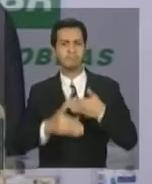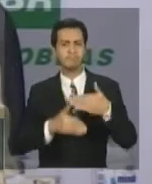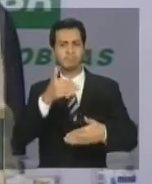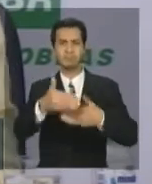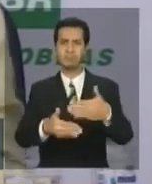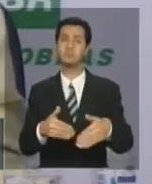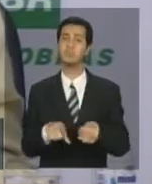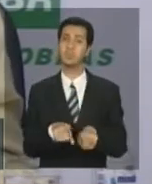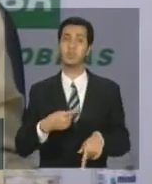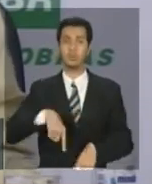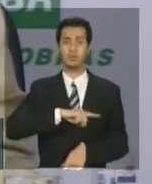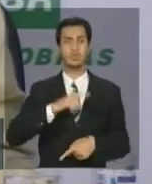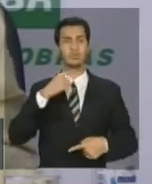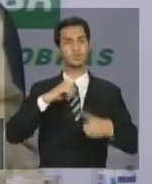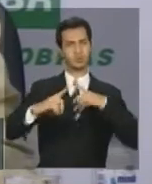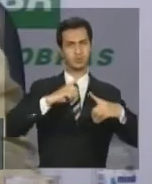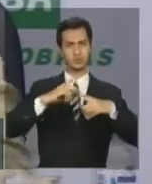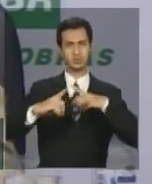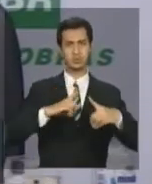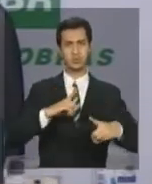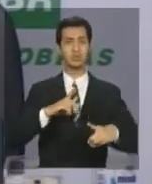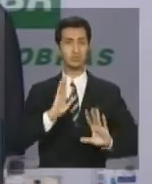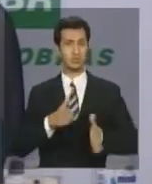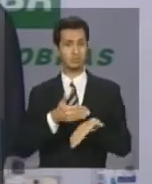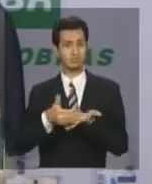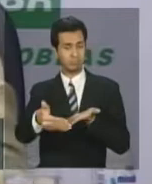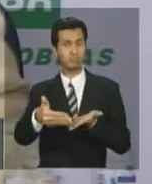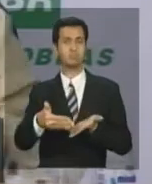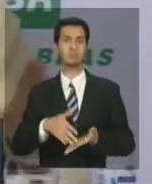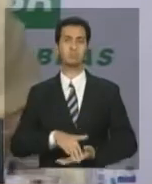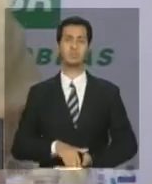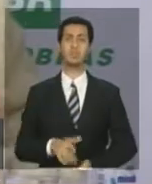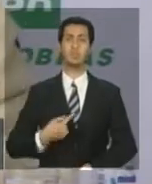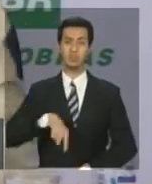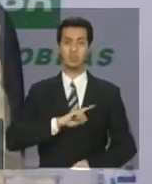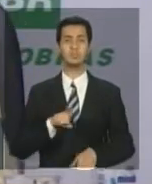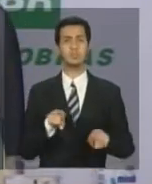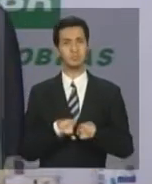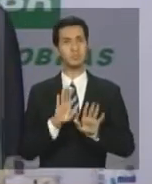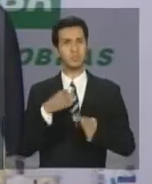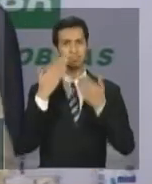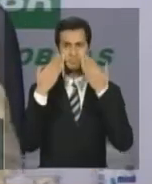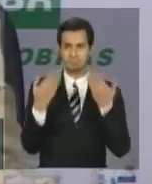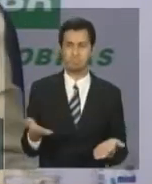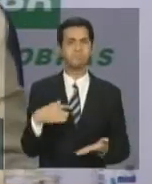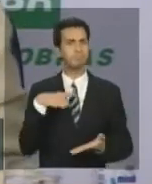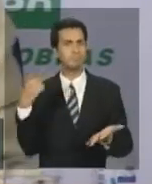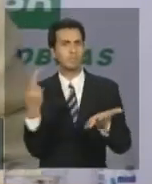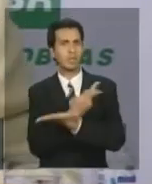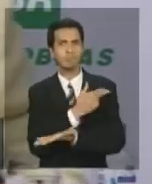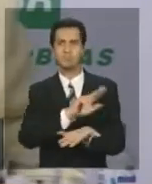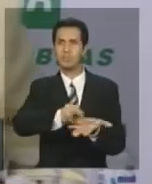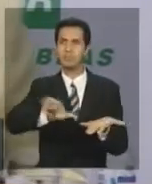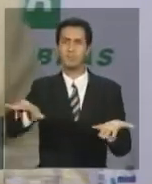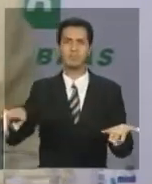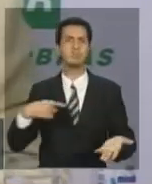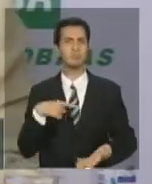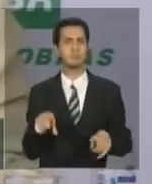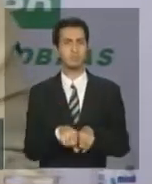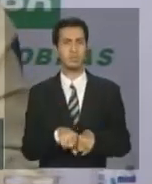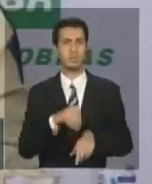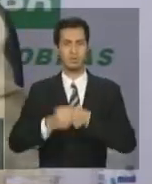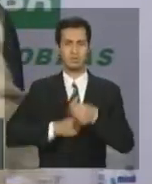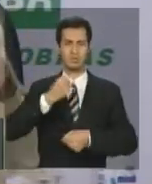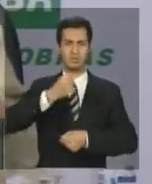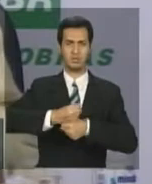grande discussão que vem sendo feita. E as coisas estão acontecendo. O ano passado, esse ano